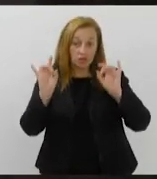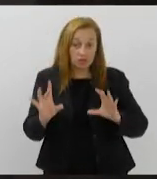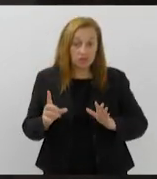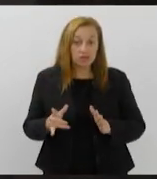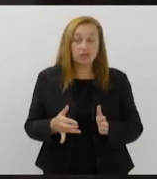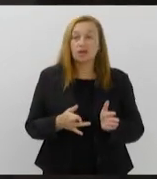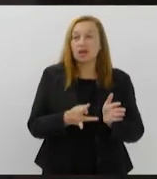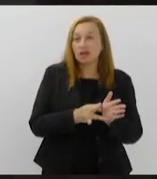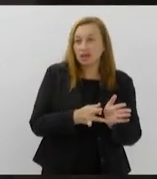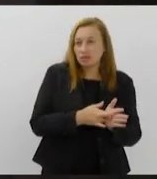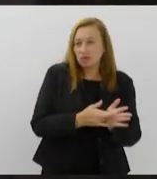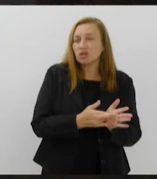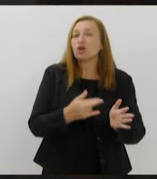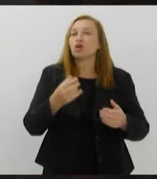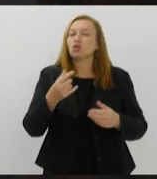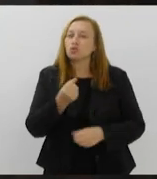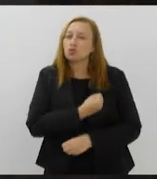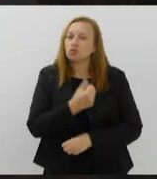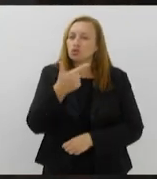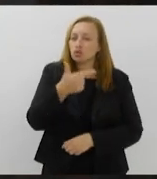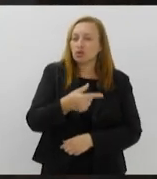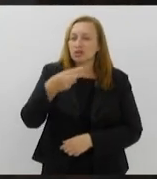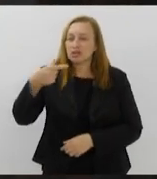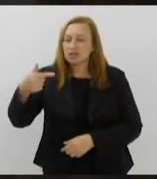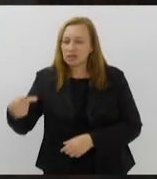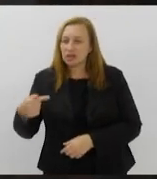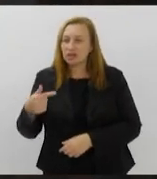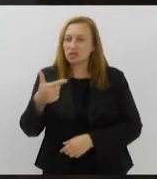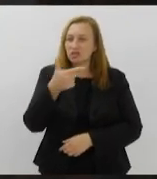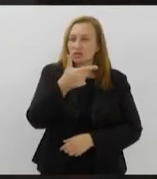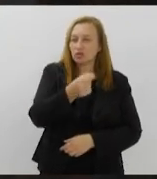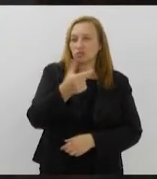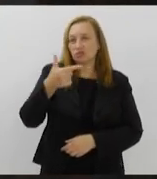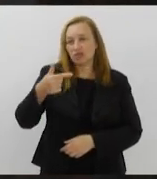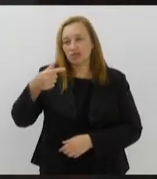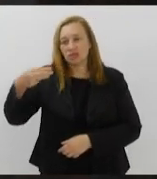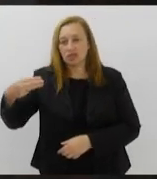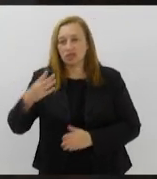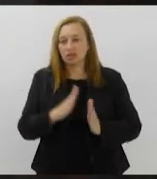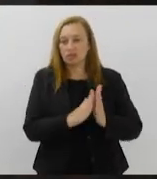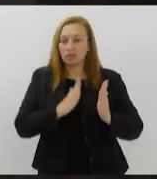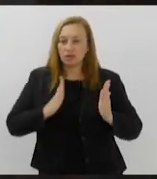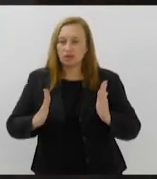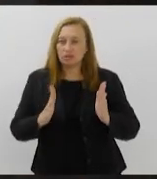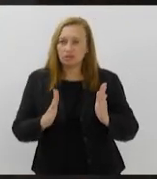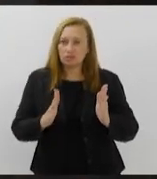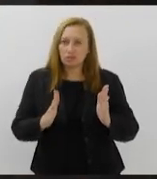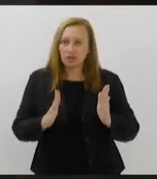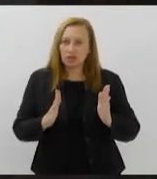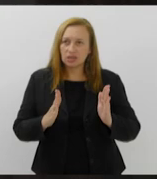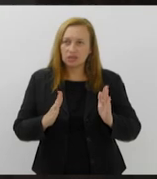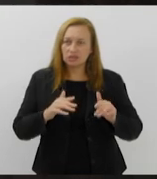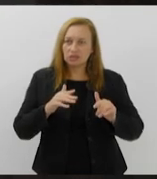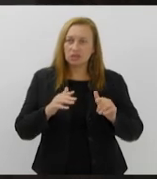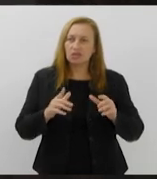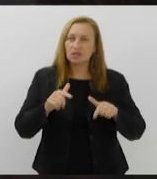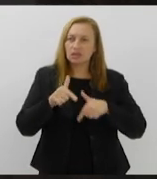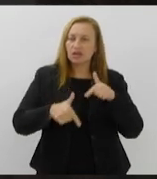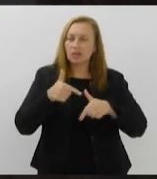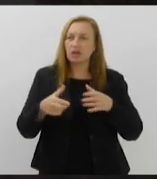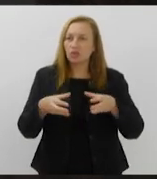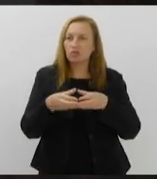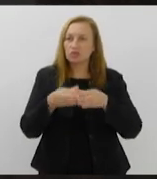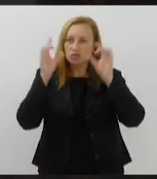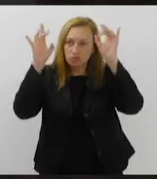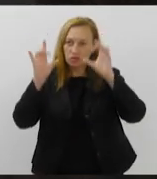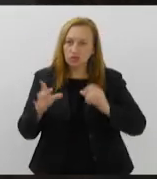número 27 de 2023, que solicita a prorrogação do prazo de funcionamento da Comissão Especial para